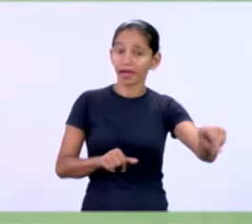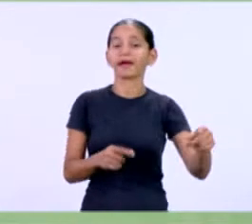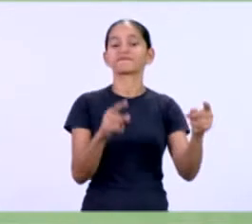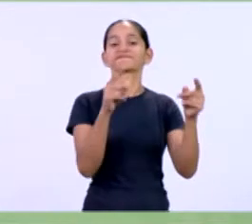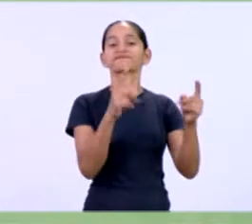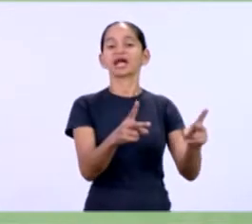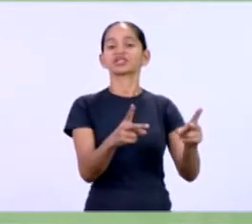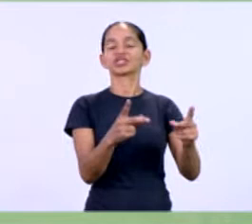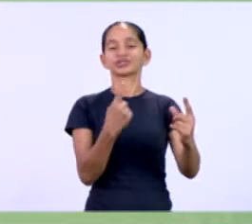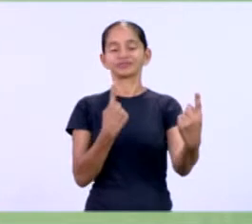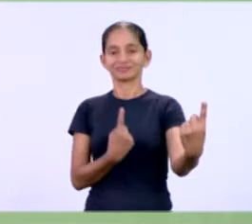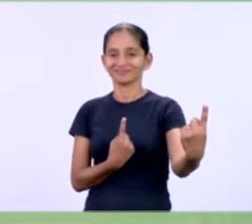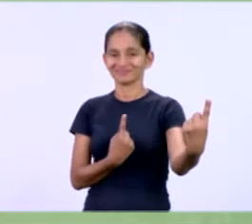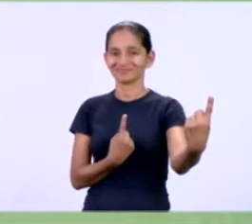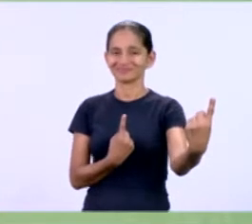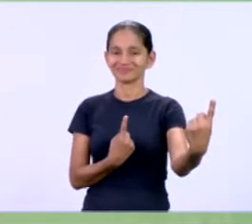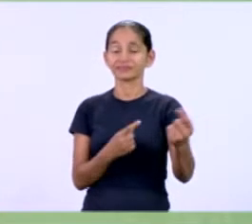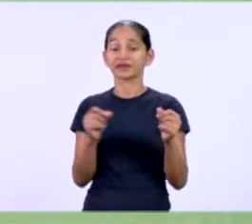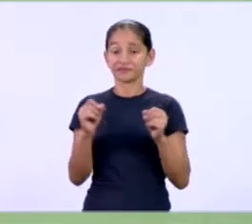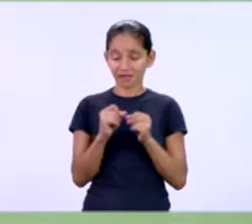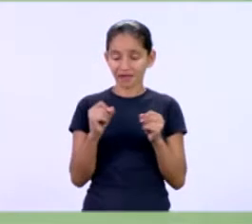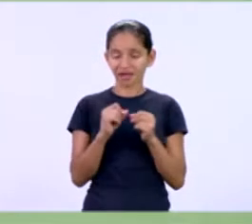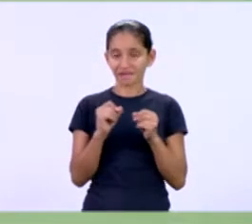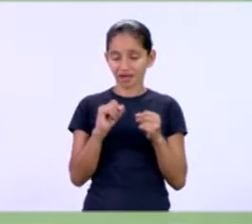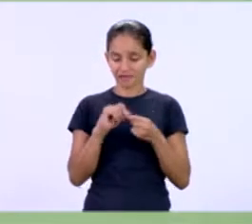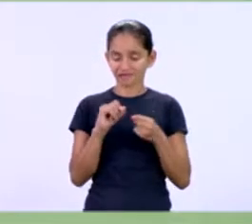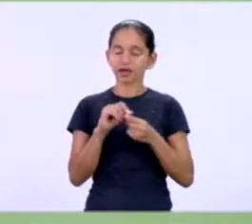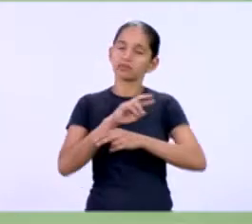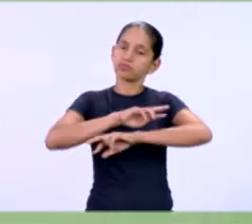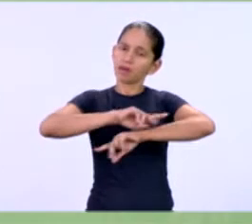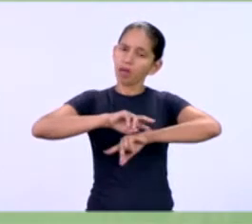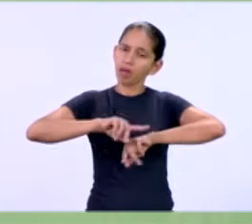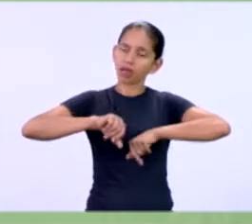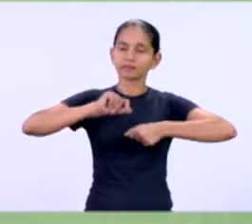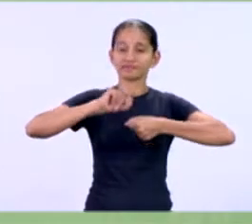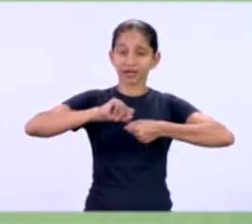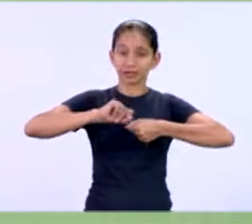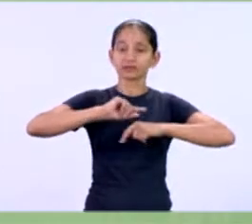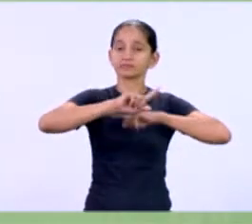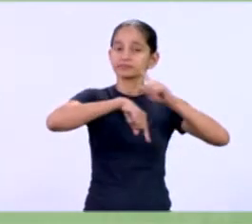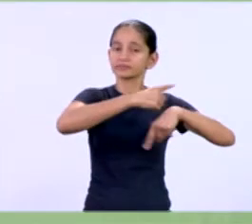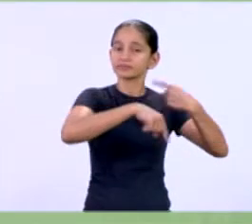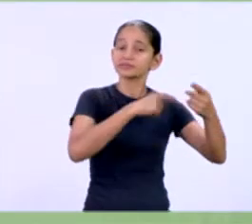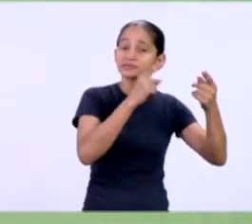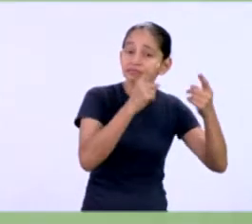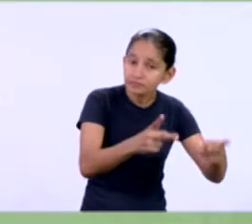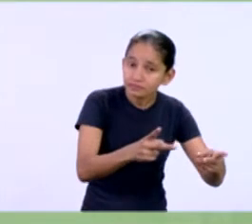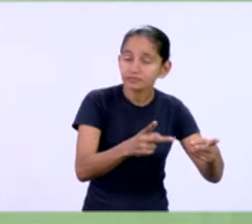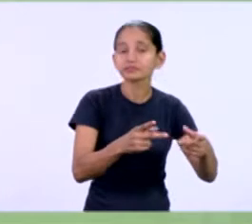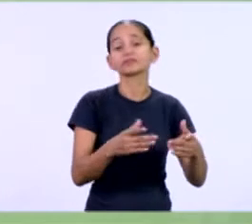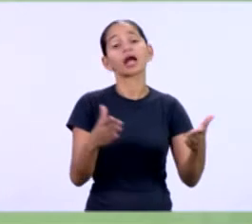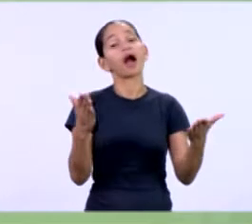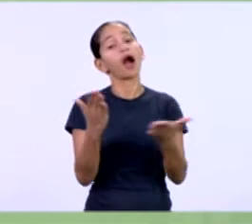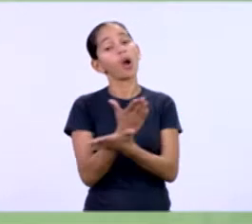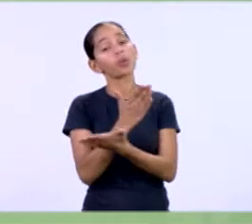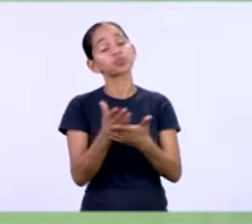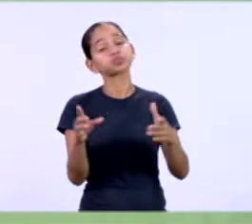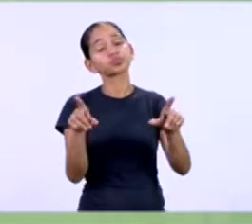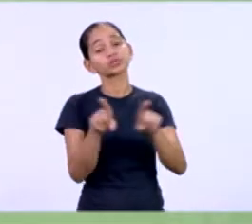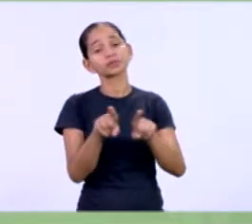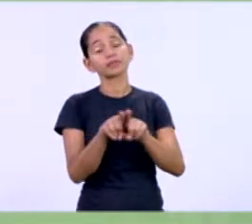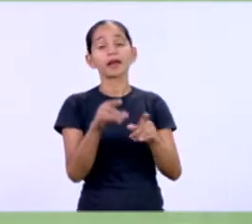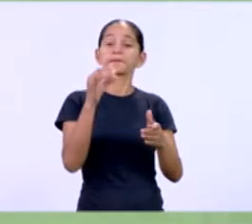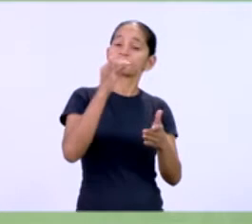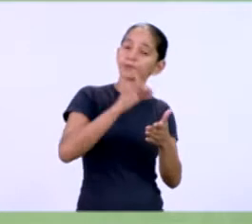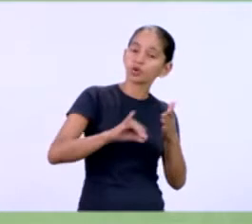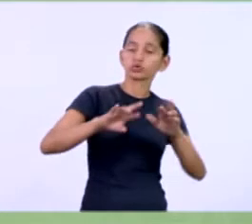venda. Depois de acrescida, é lógico, a margem de lucro e os impostos diretos e indiretos. Então, quando eu for formar